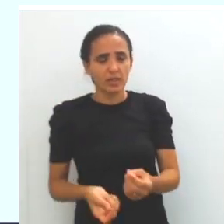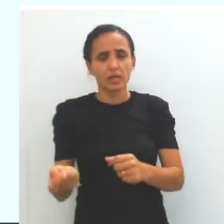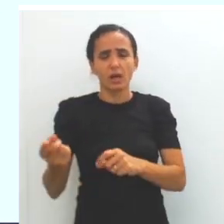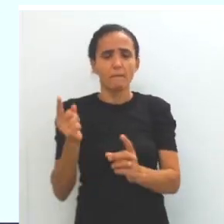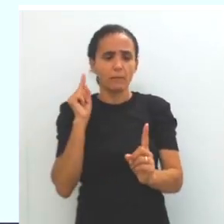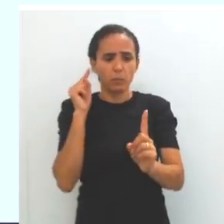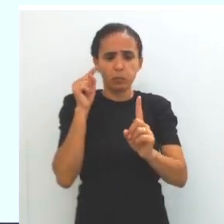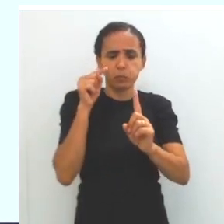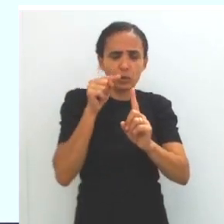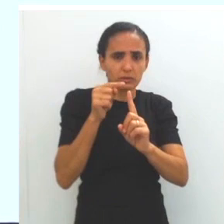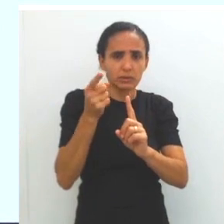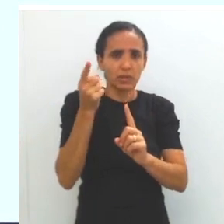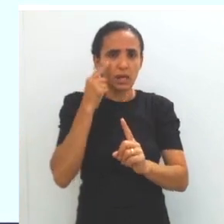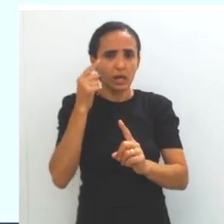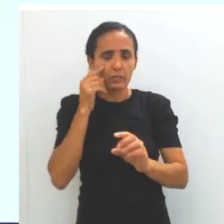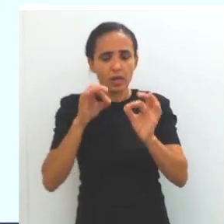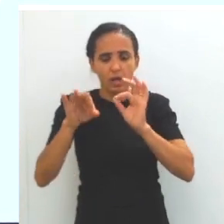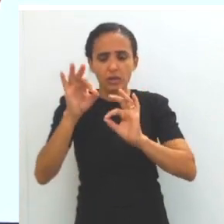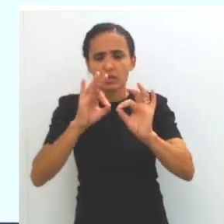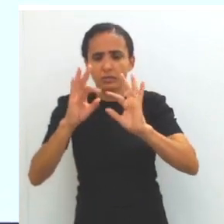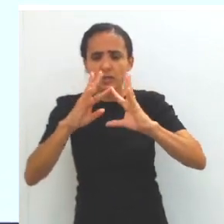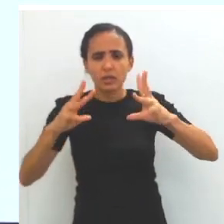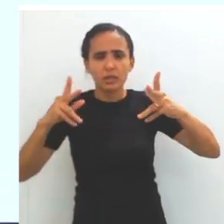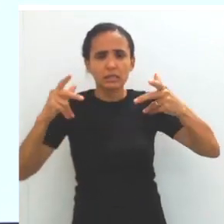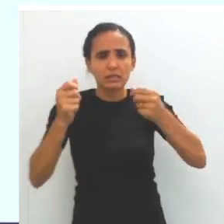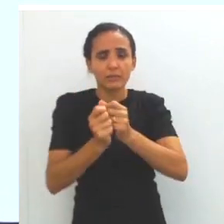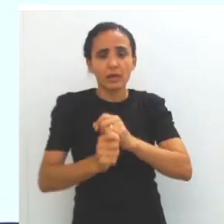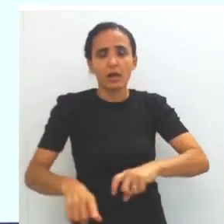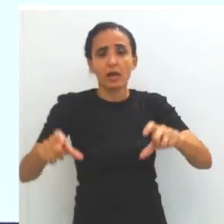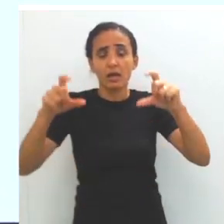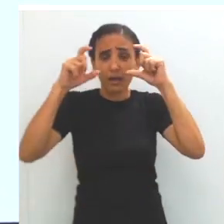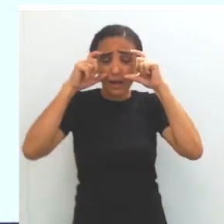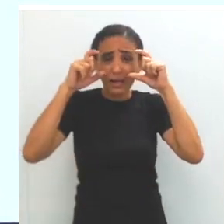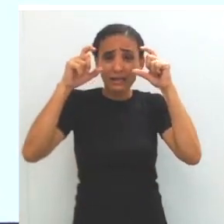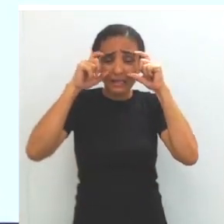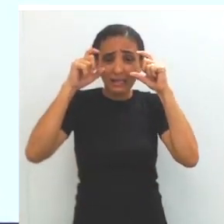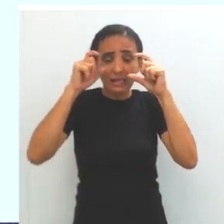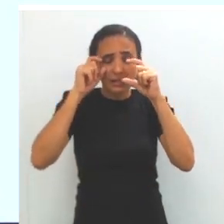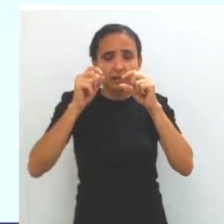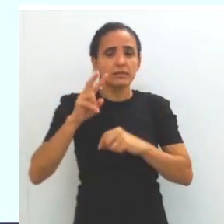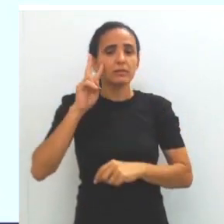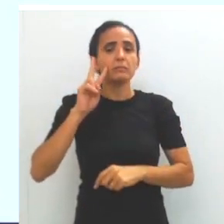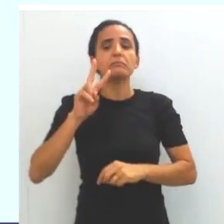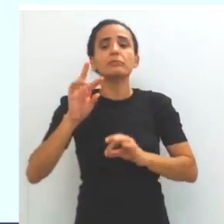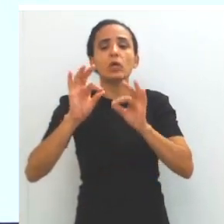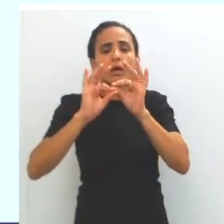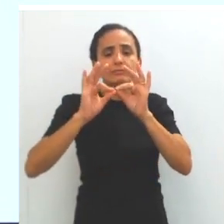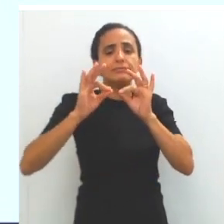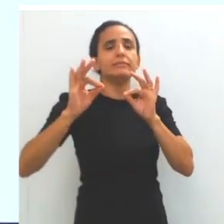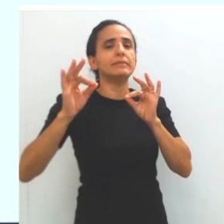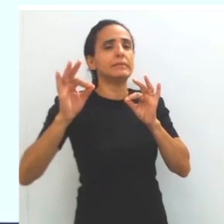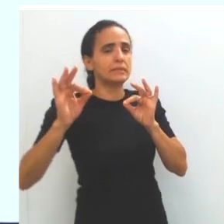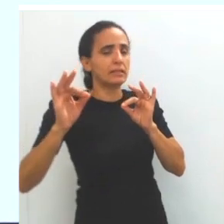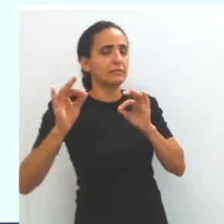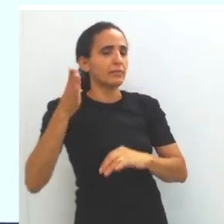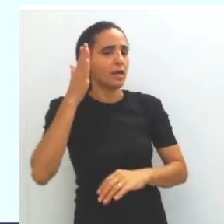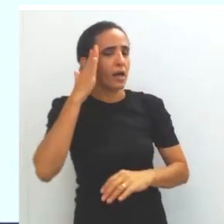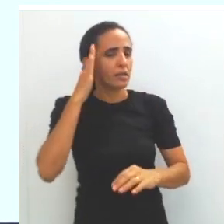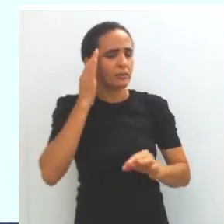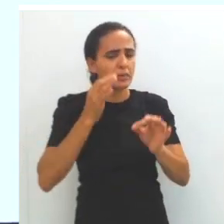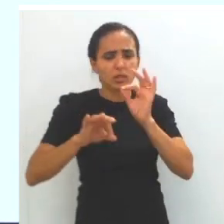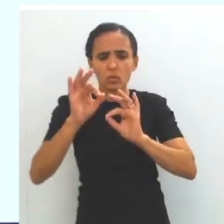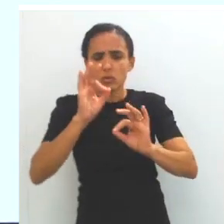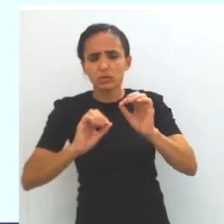Miopia, ponto focal antes. Lente o que, Dantas? Lente divergente para distanciar esse ponto